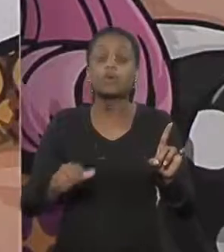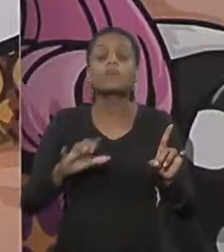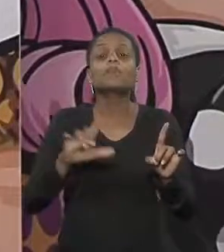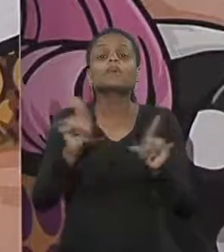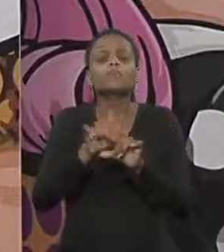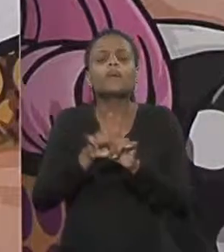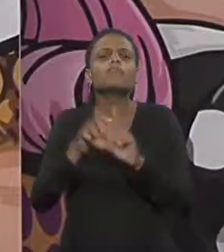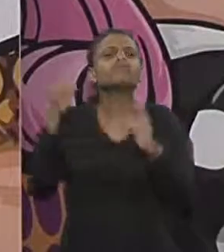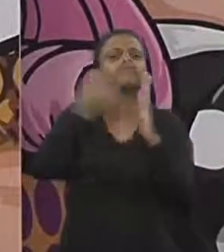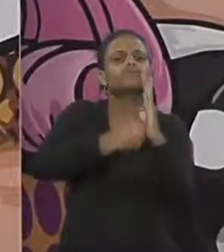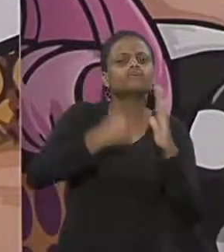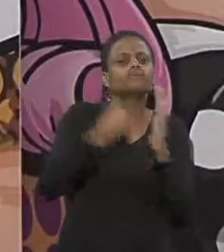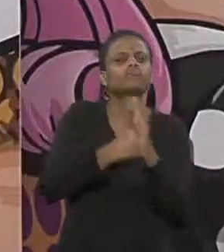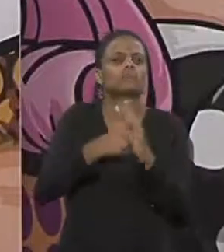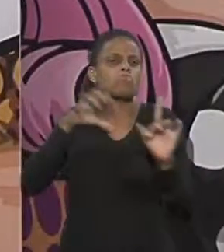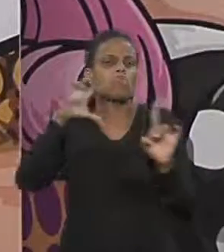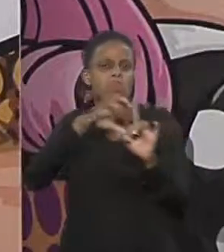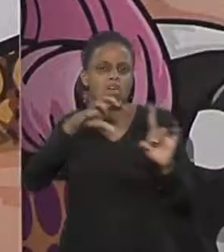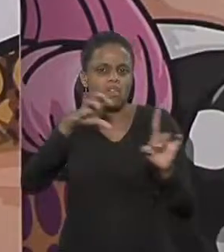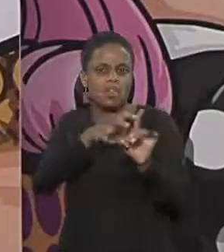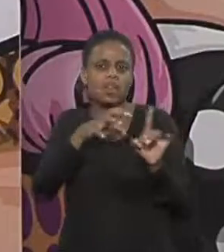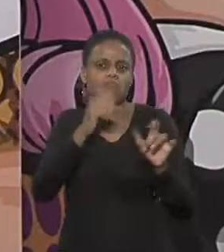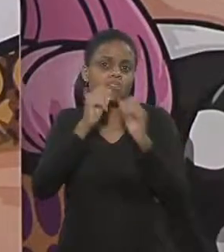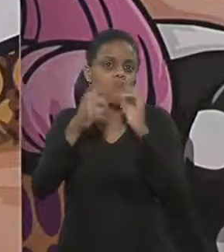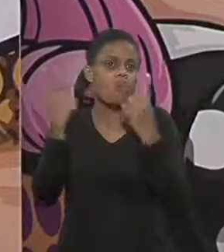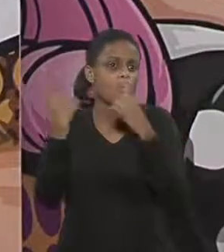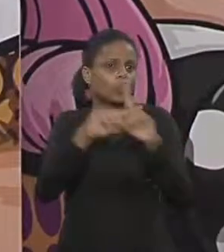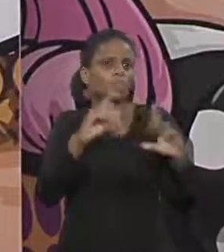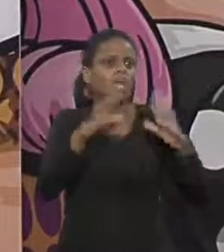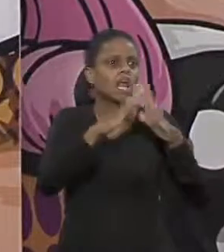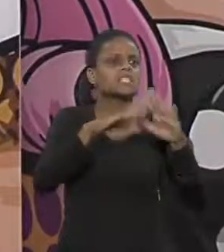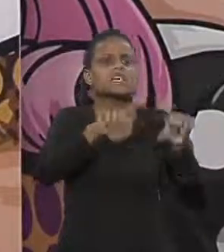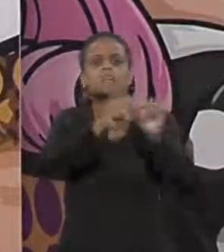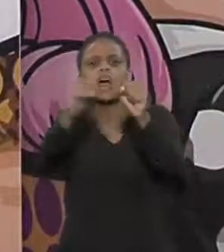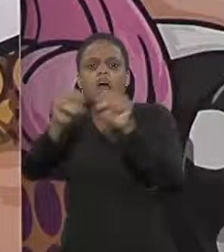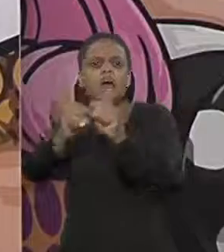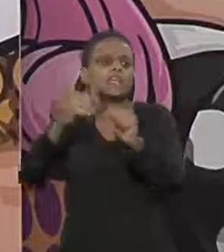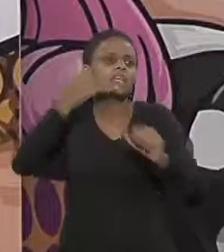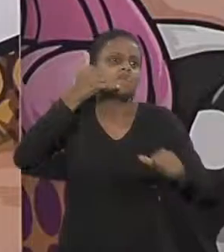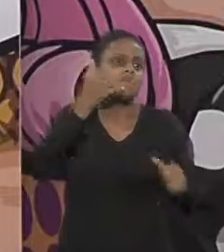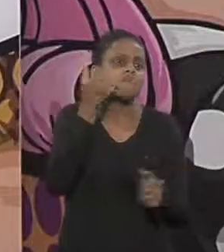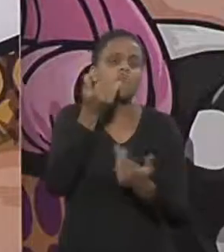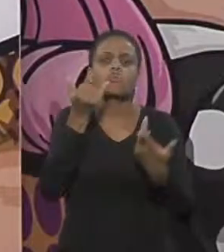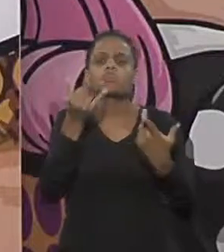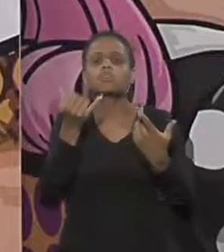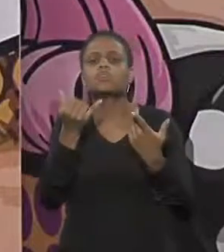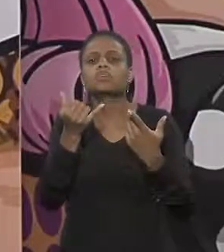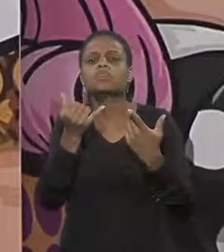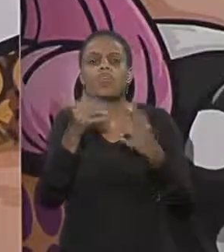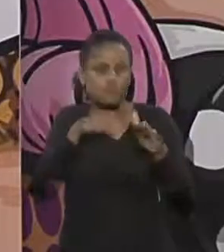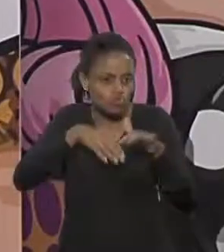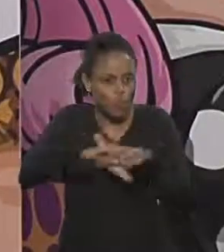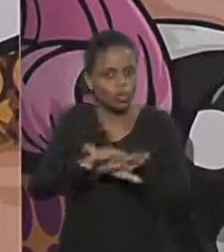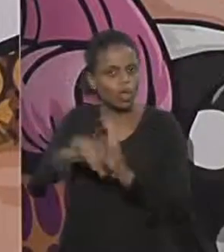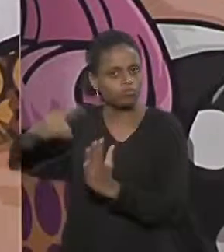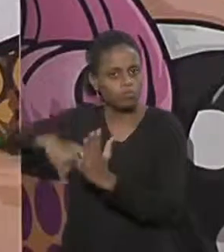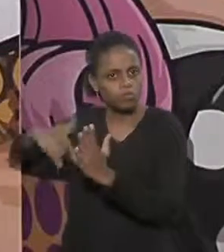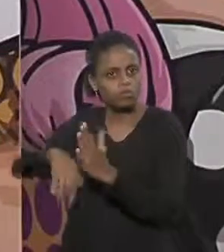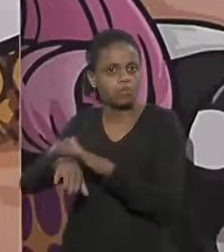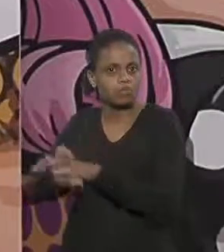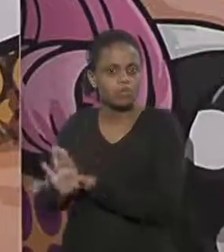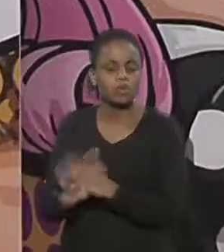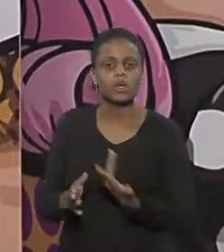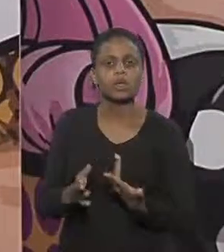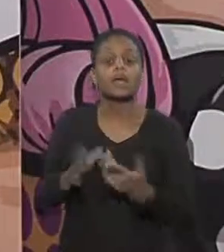grave, né, que atinge a vida, mas lesões corporais, ameaças, crimes contra o patrimônio, quebrar o celular, por exemplo, suprimir